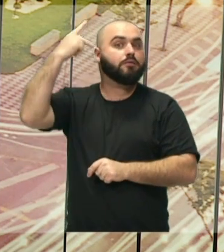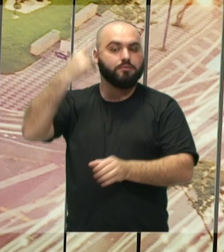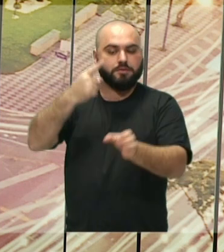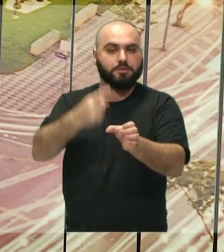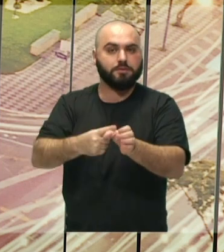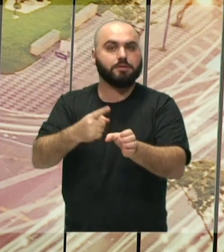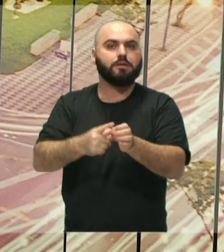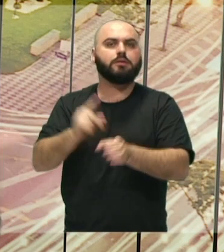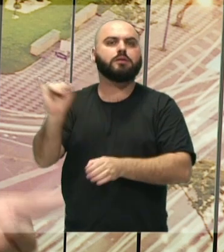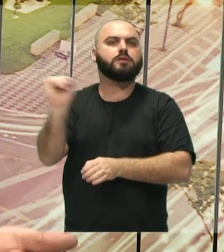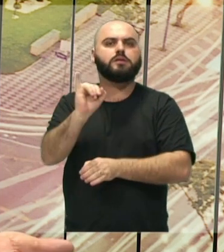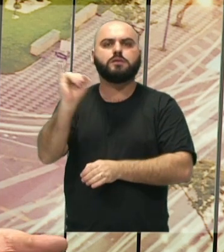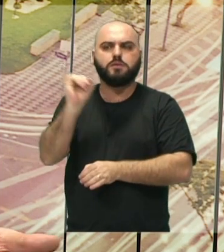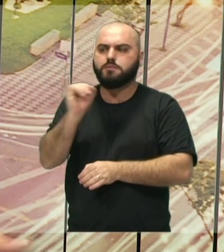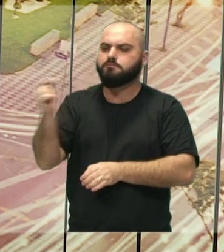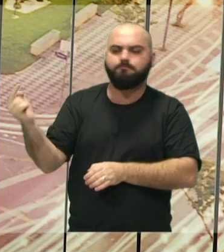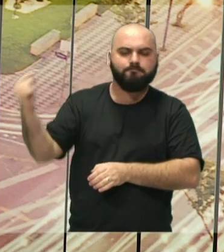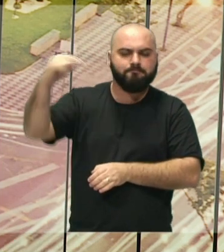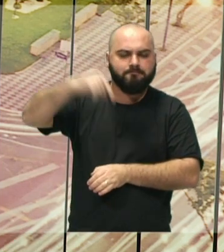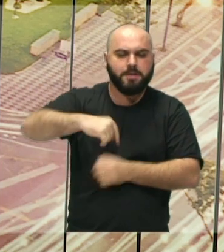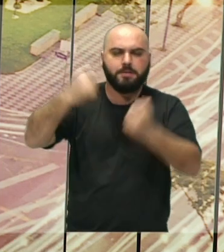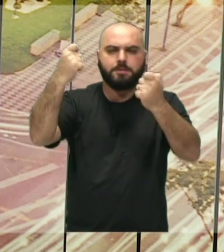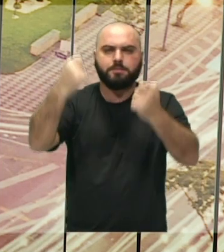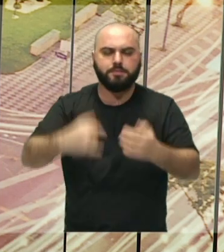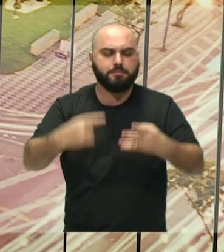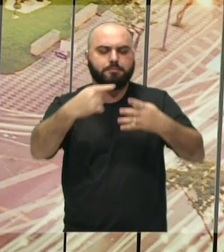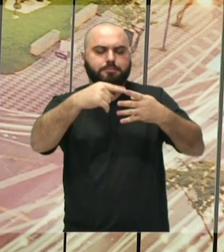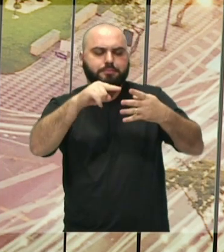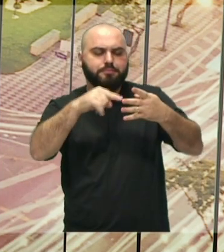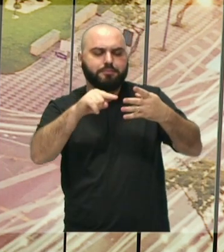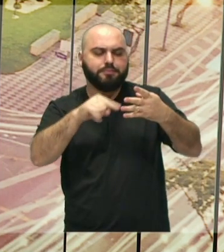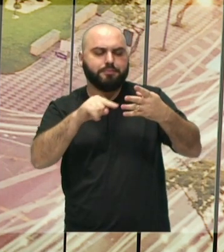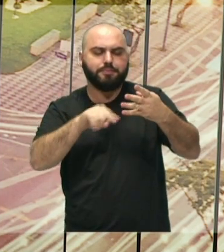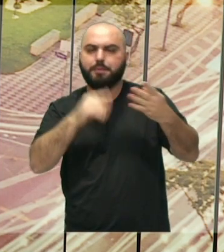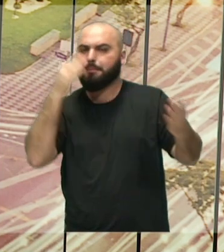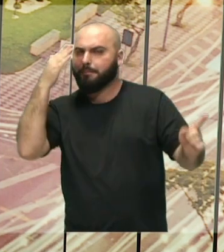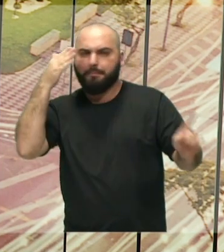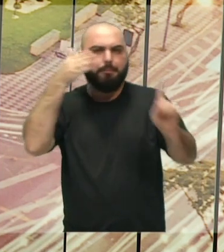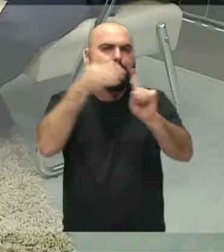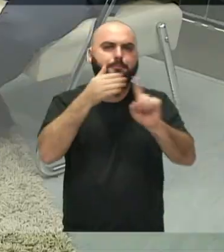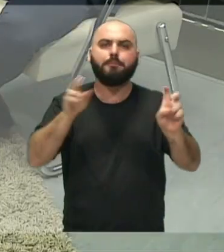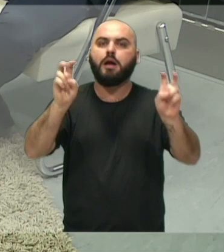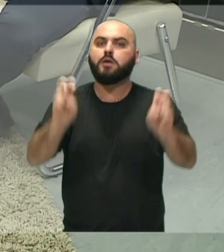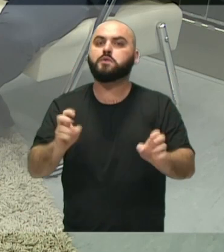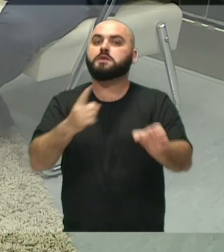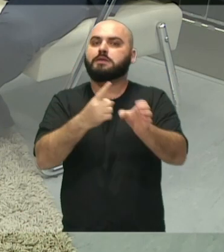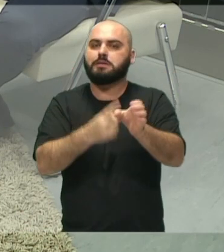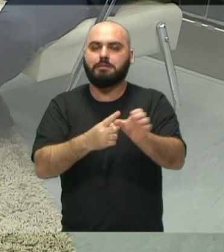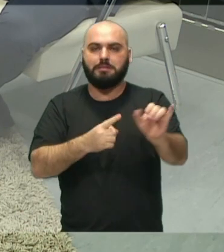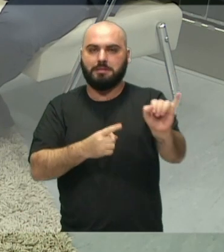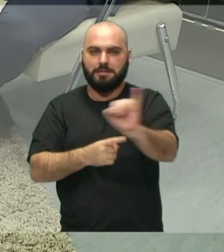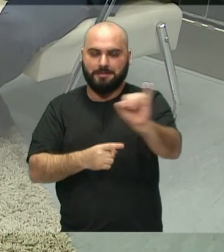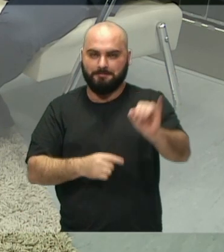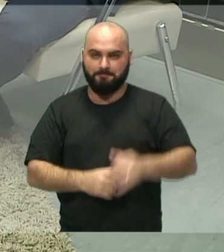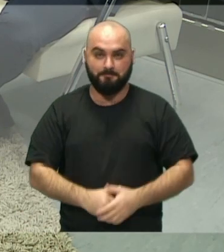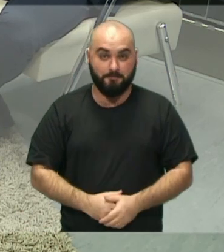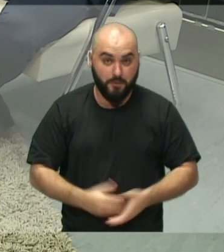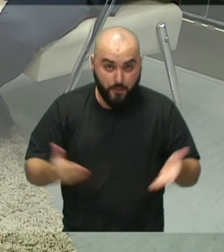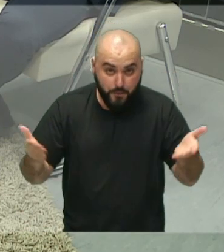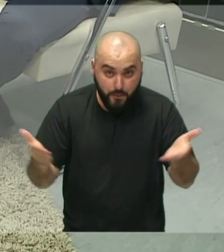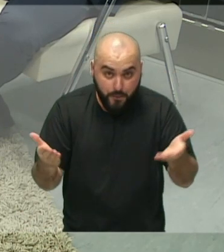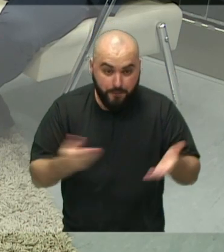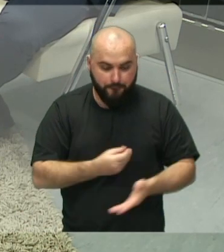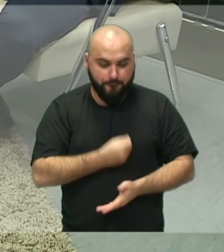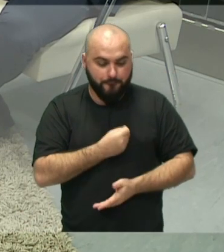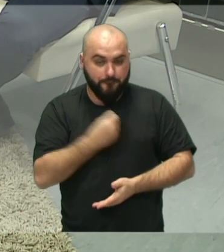exporem suas pautas legislativas e os principais assuntos da cidade. E no programa de hoje nós recebemos aqui